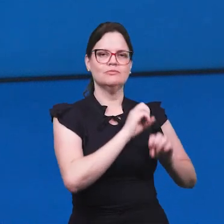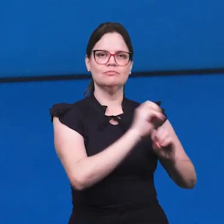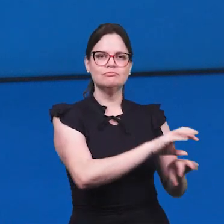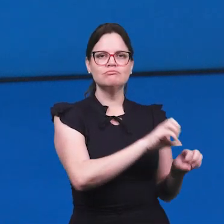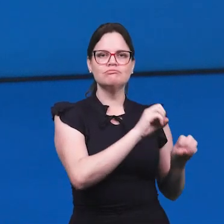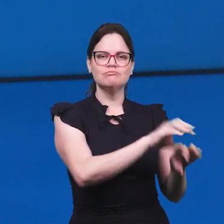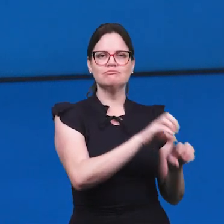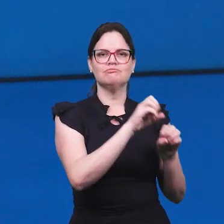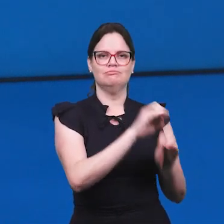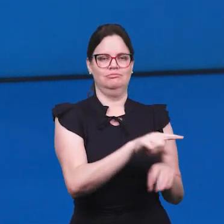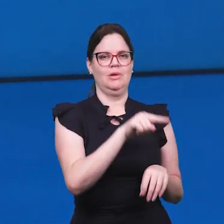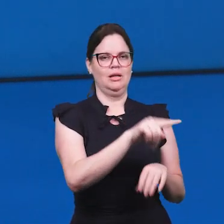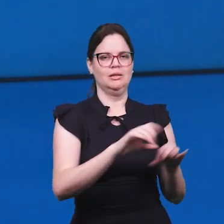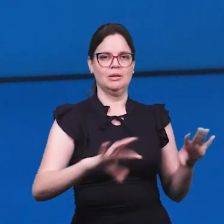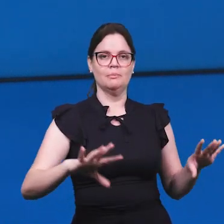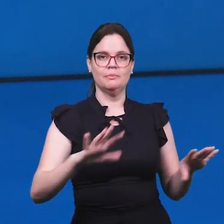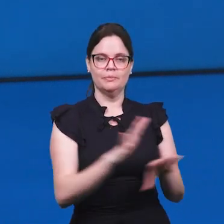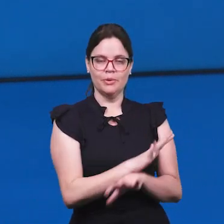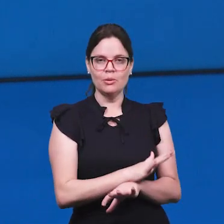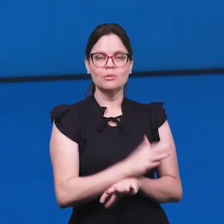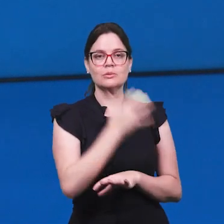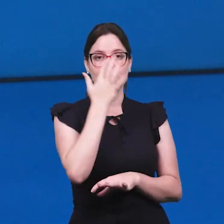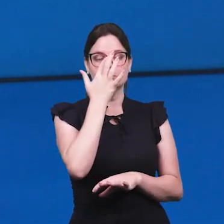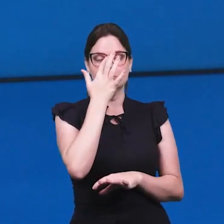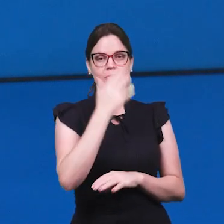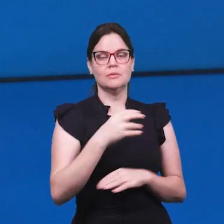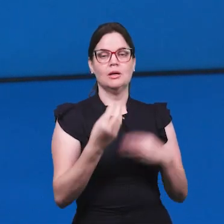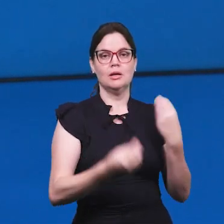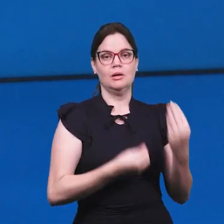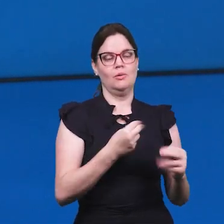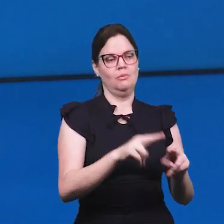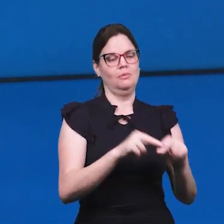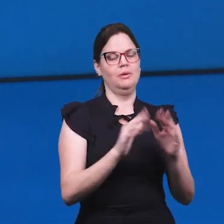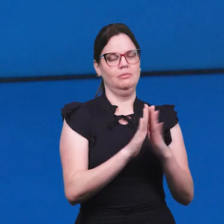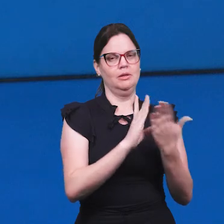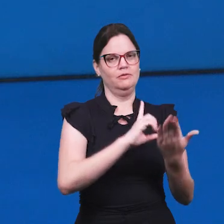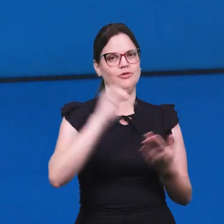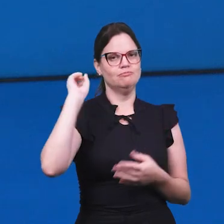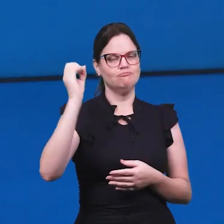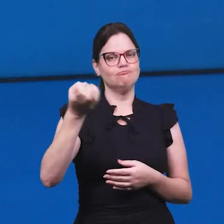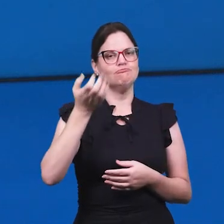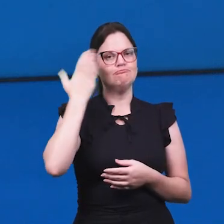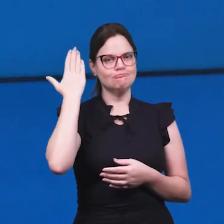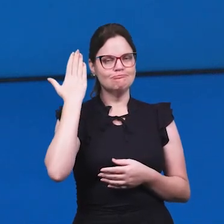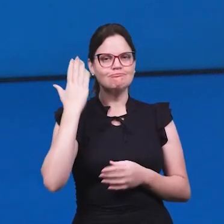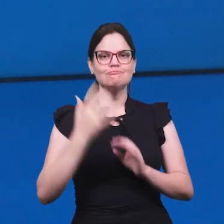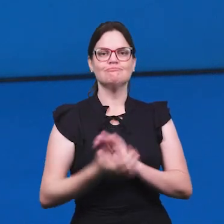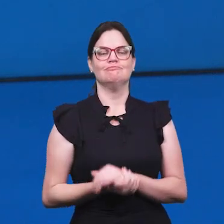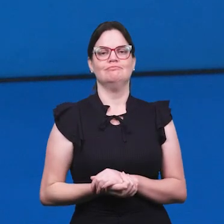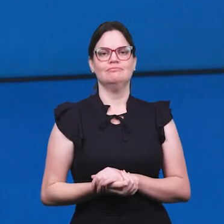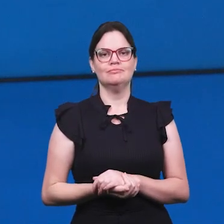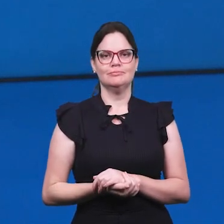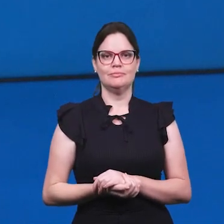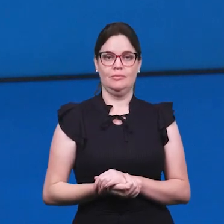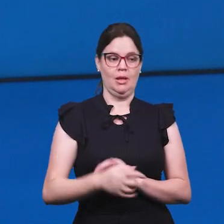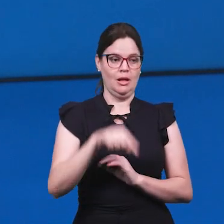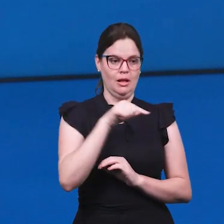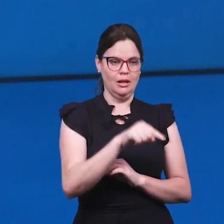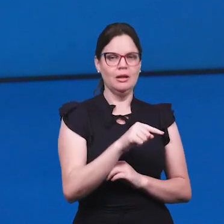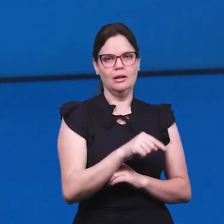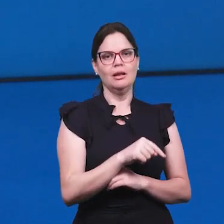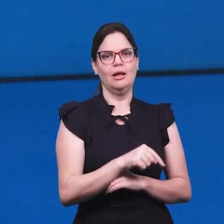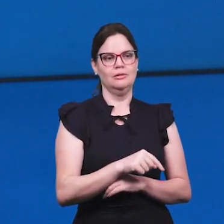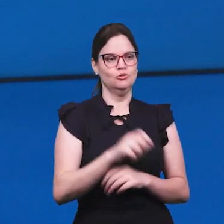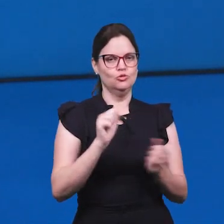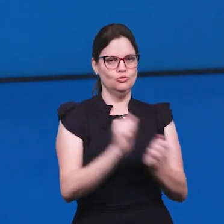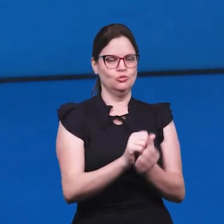seja, a doutrina foi estabelecida através da palavra revelada pelo Espírito Santo nas cartas